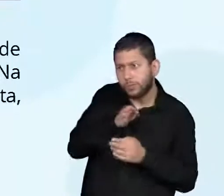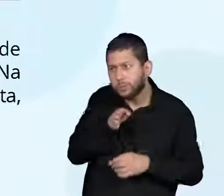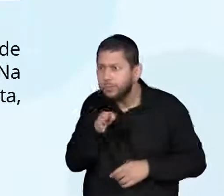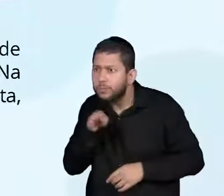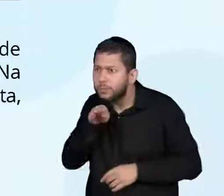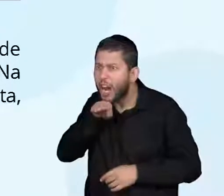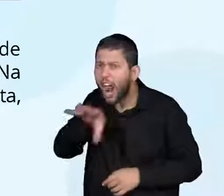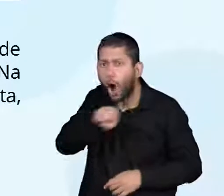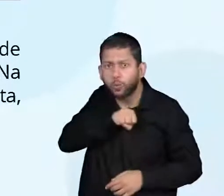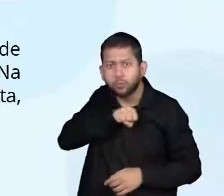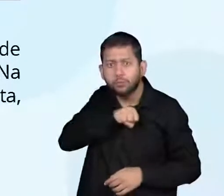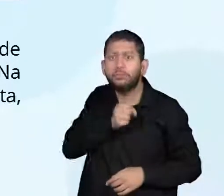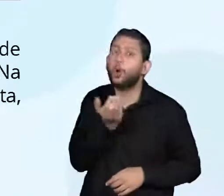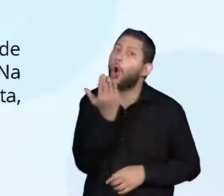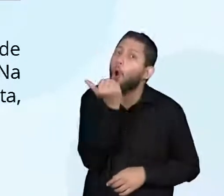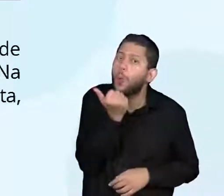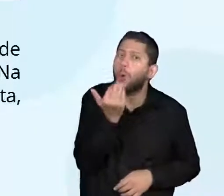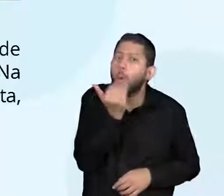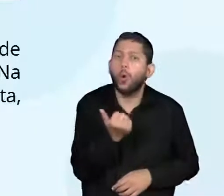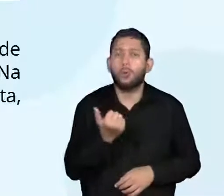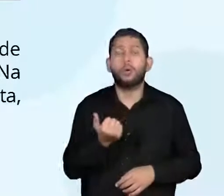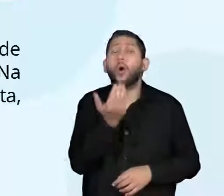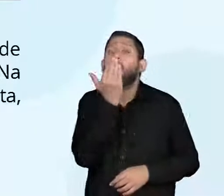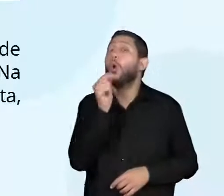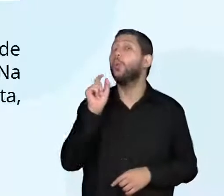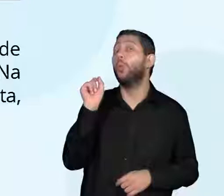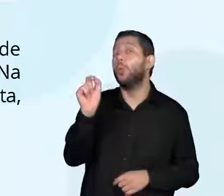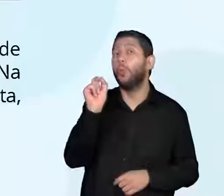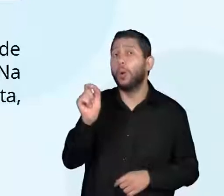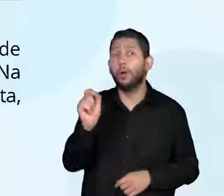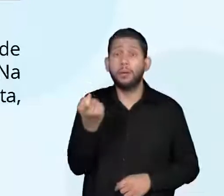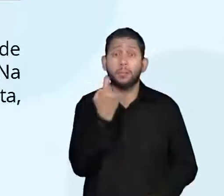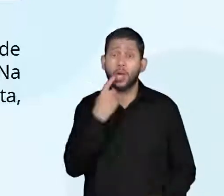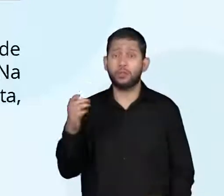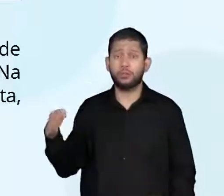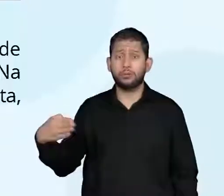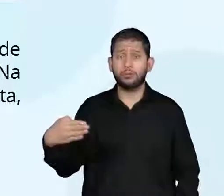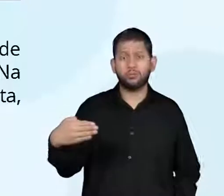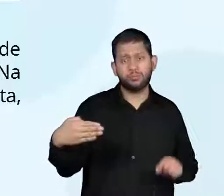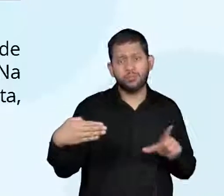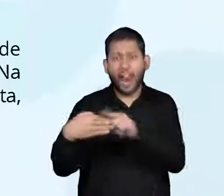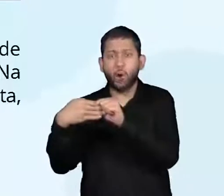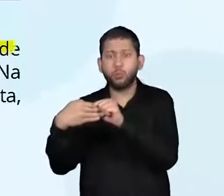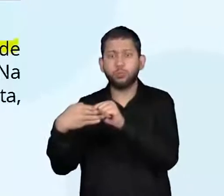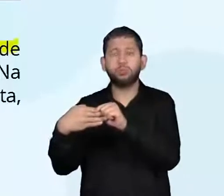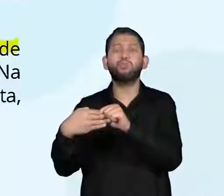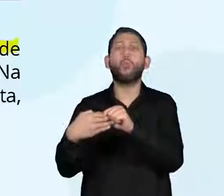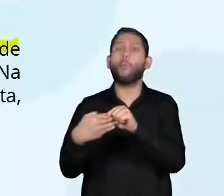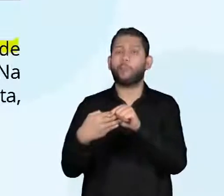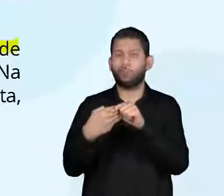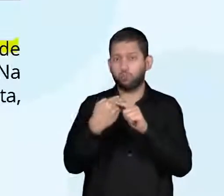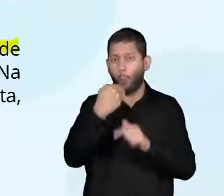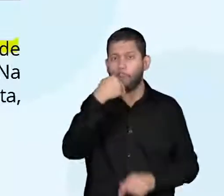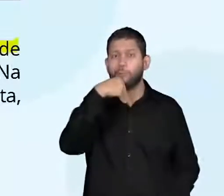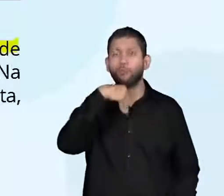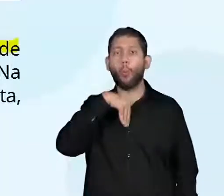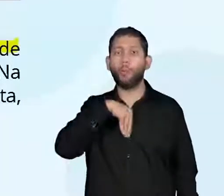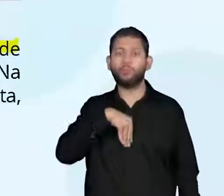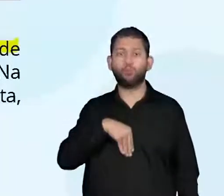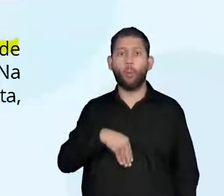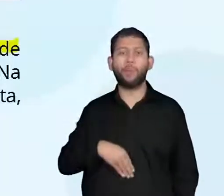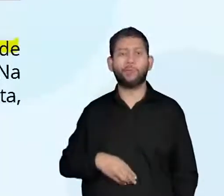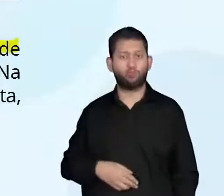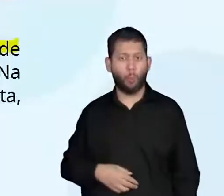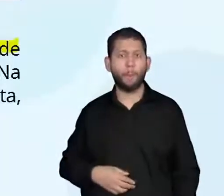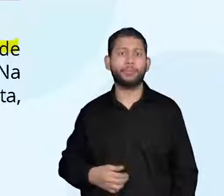dieta ampla, alimentando-se principalmente de peixes. Muito bem, vou colocar essa aqui também, eu acho